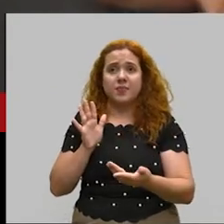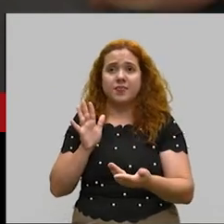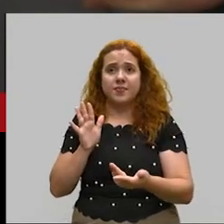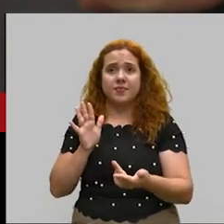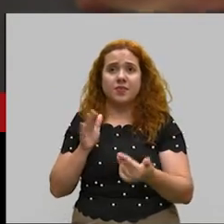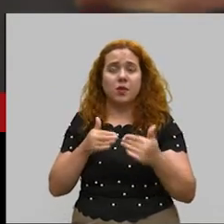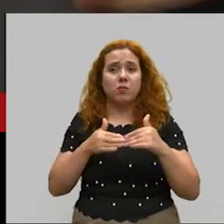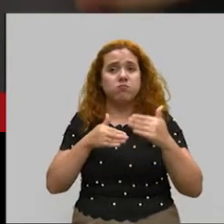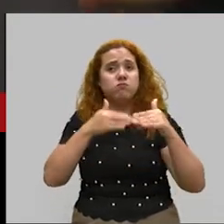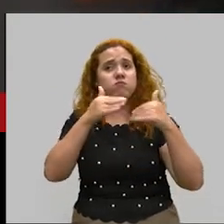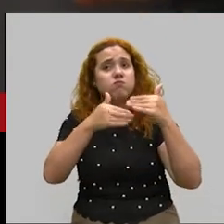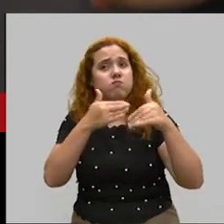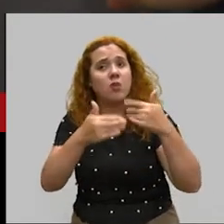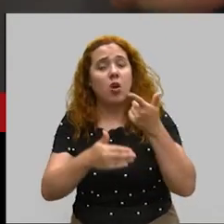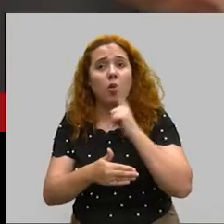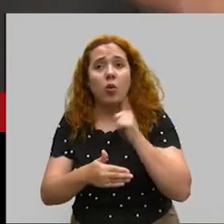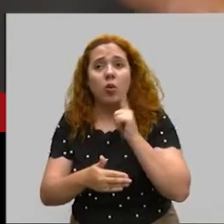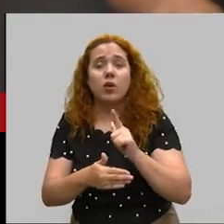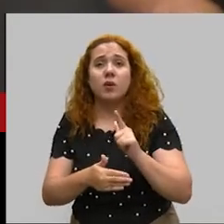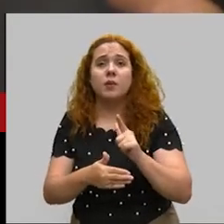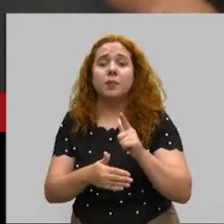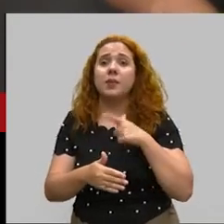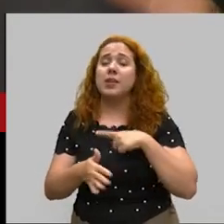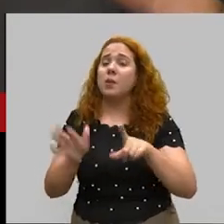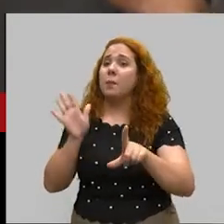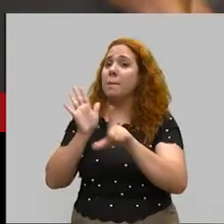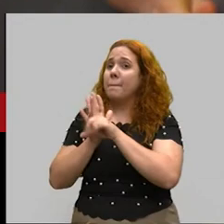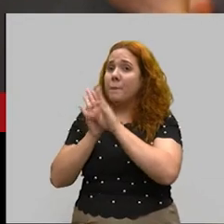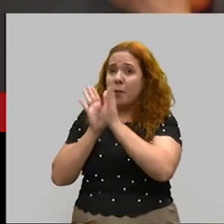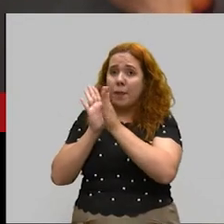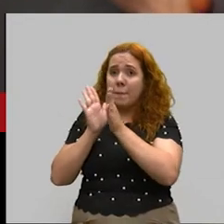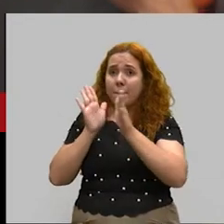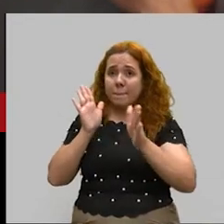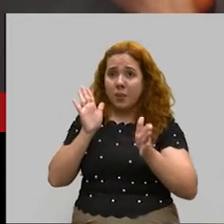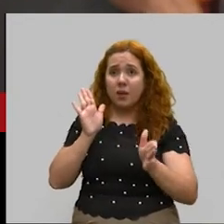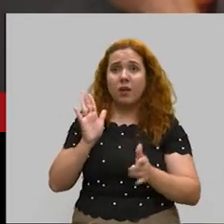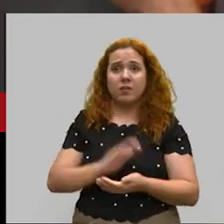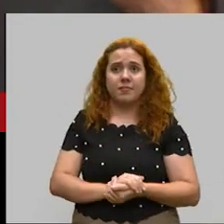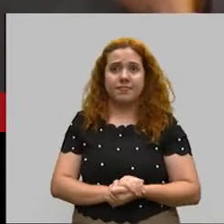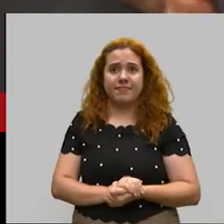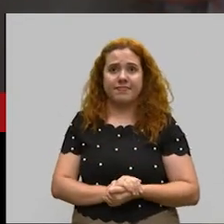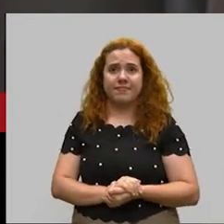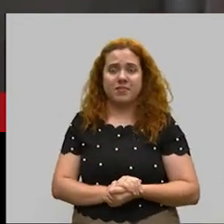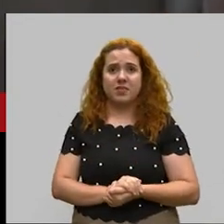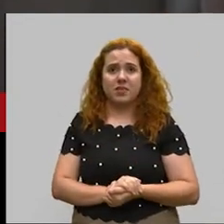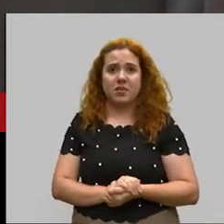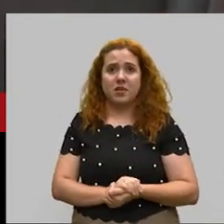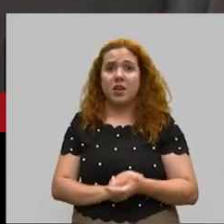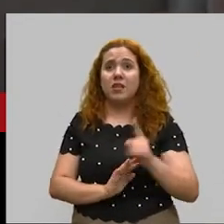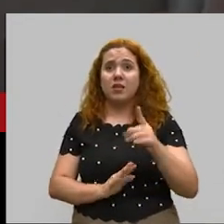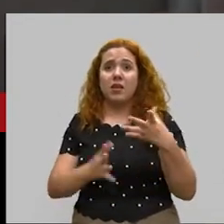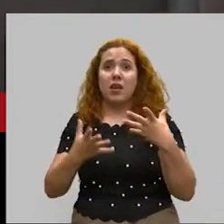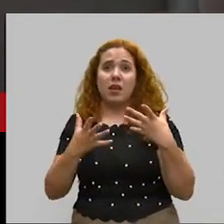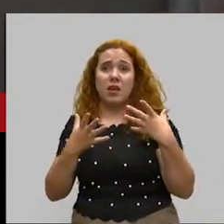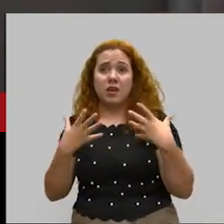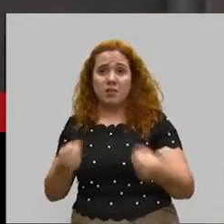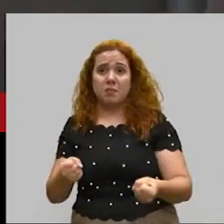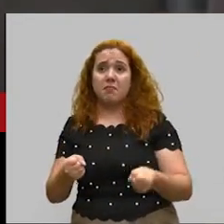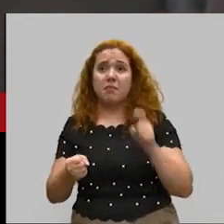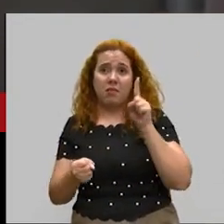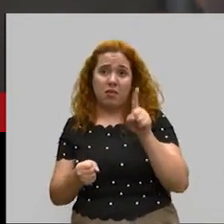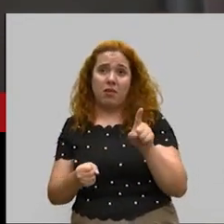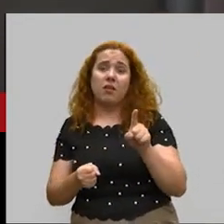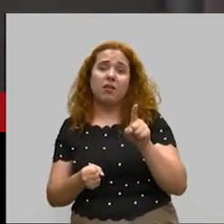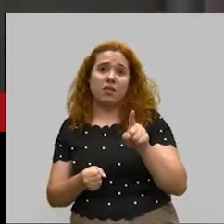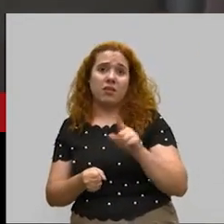avançar e em vista de ter uma regulamentação uma lei que regulamenta as nossas diretrizes as diretrizes